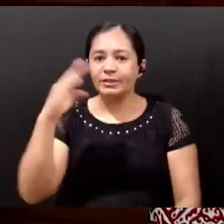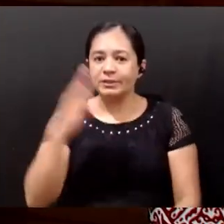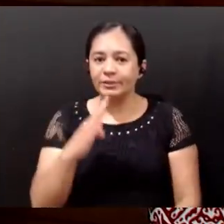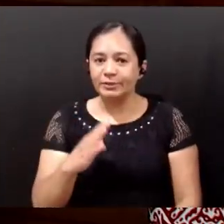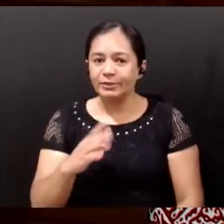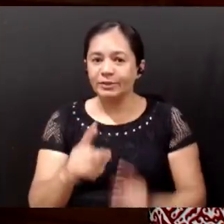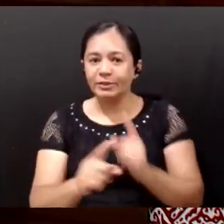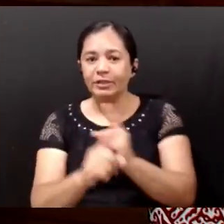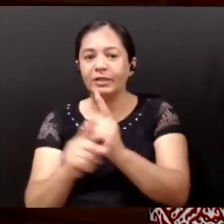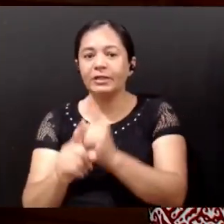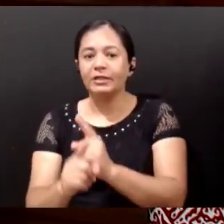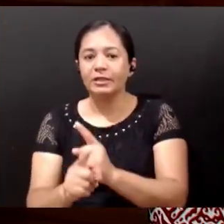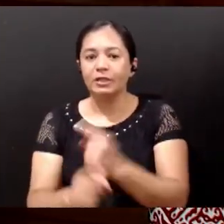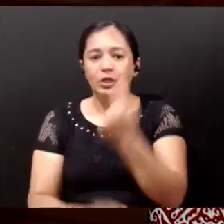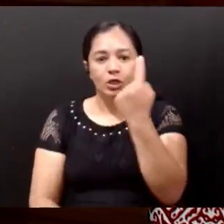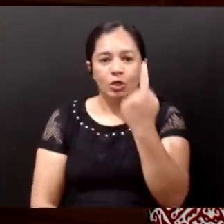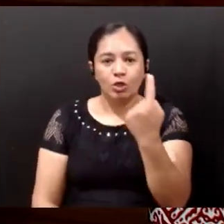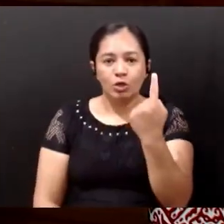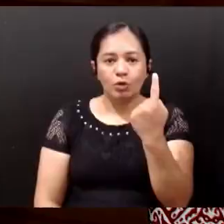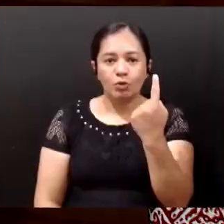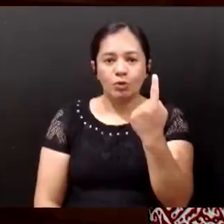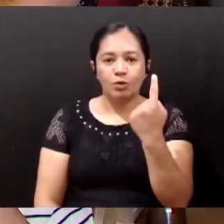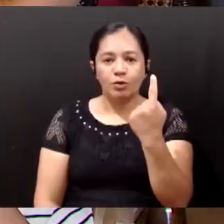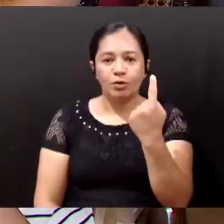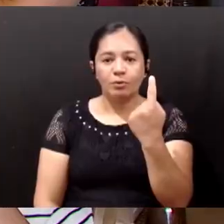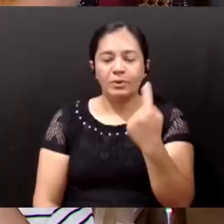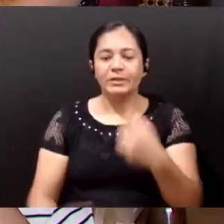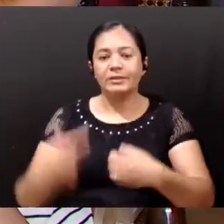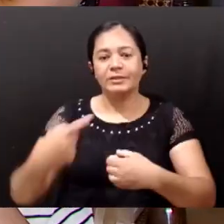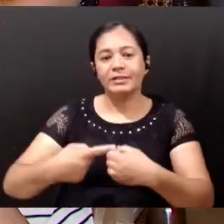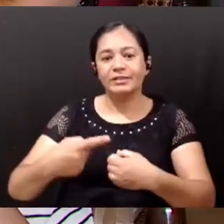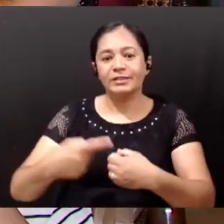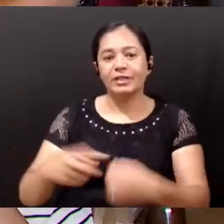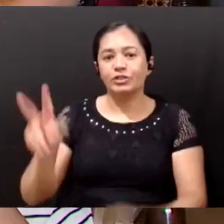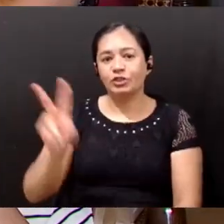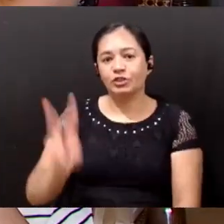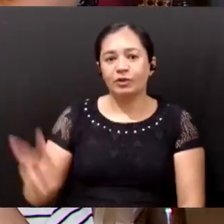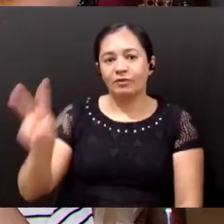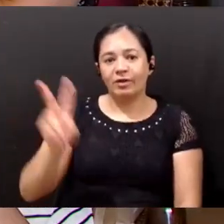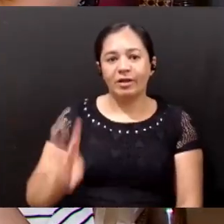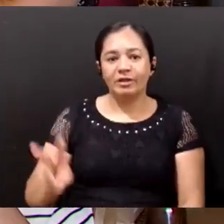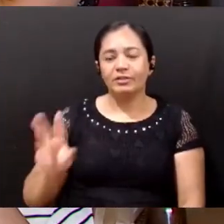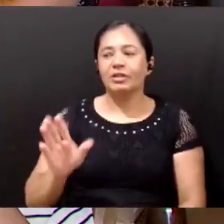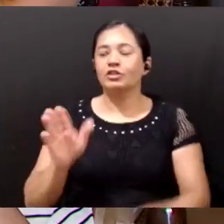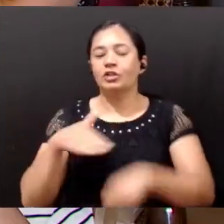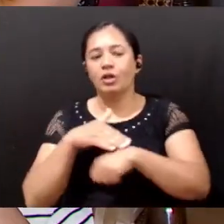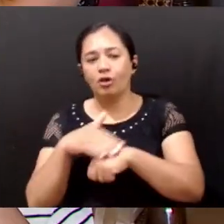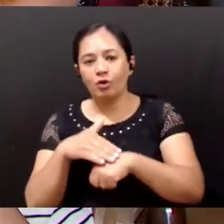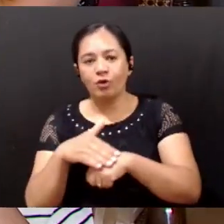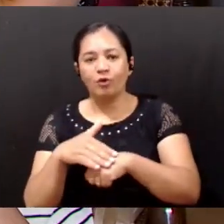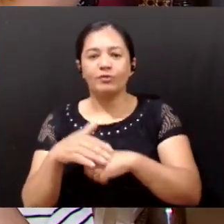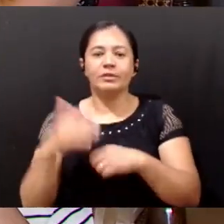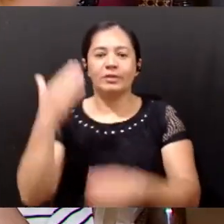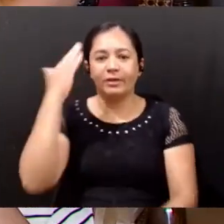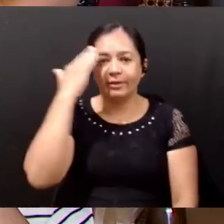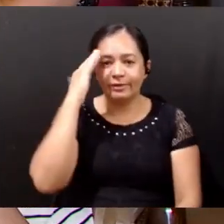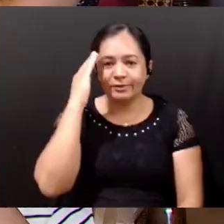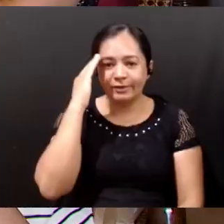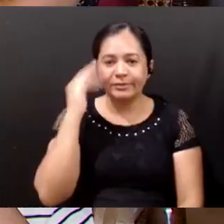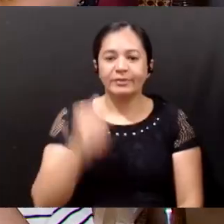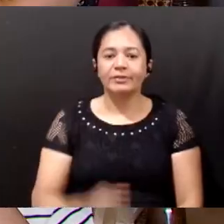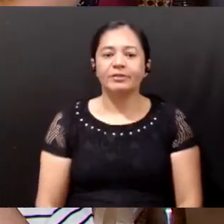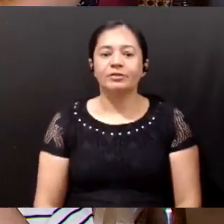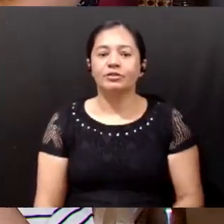uma que existia em Valinhos. Fui lá conversar com o dono, entender. E aí nós fundamos a